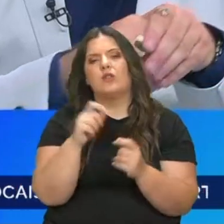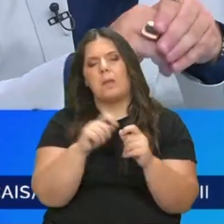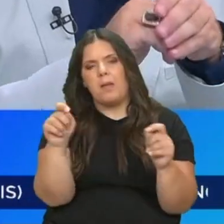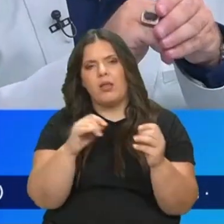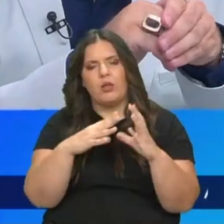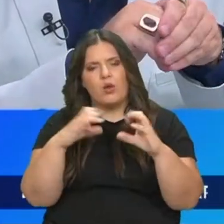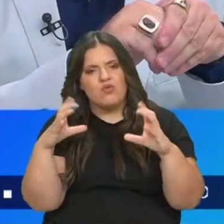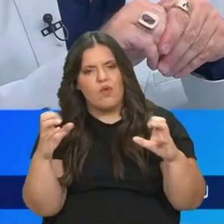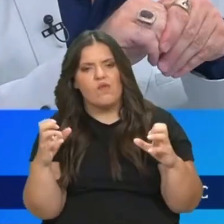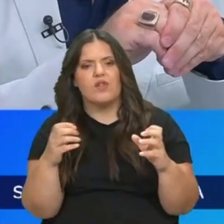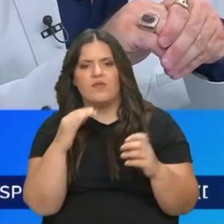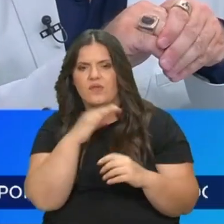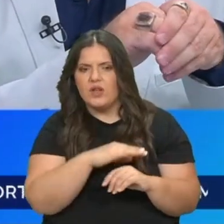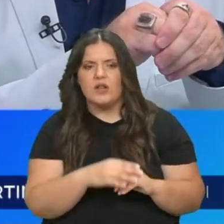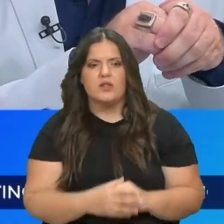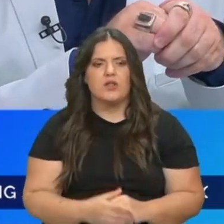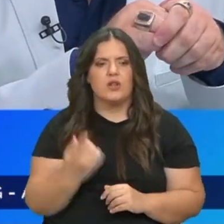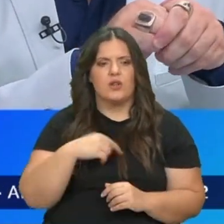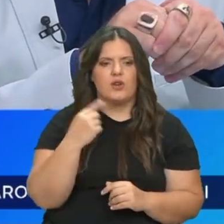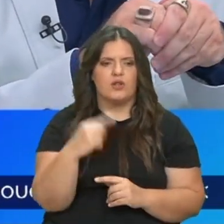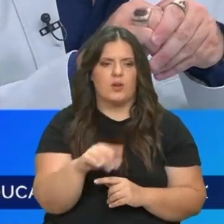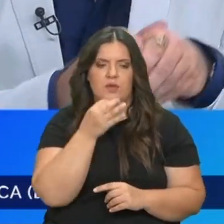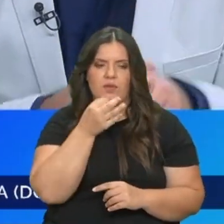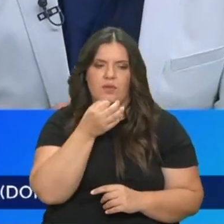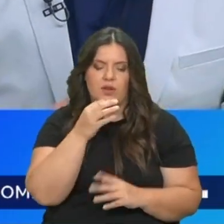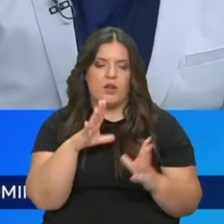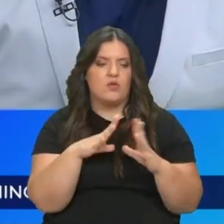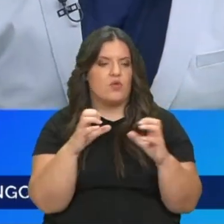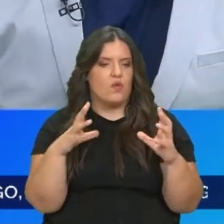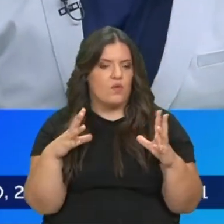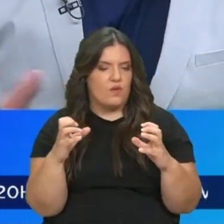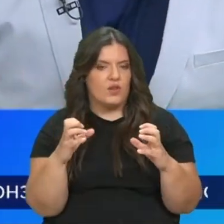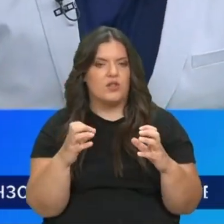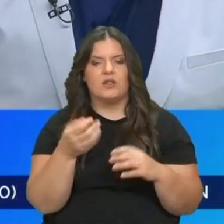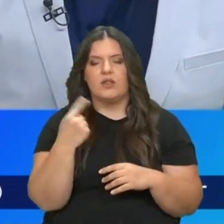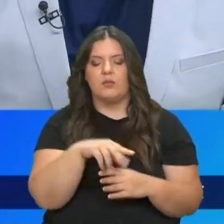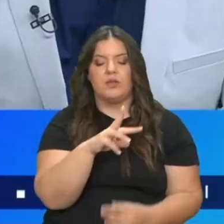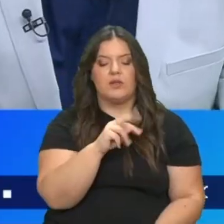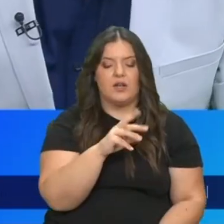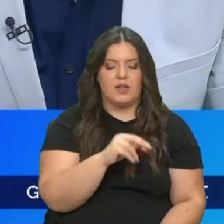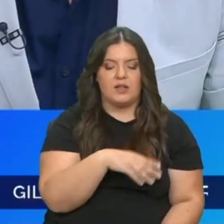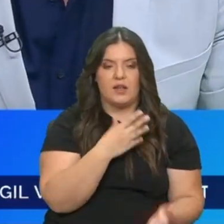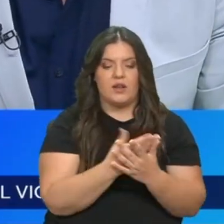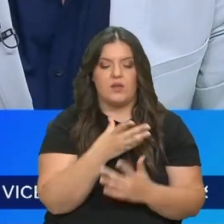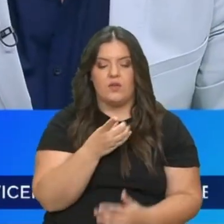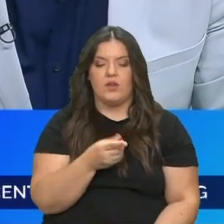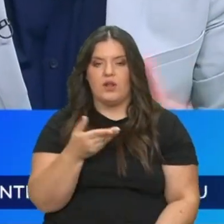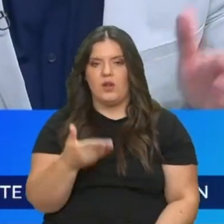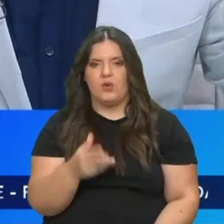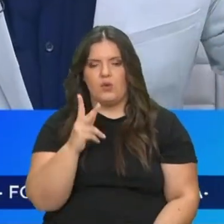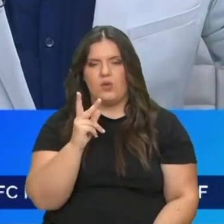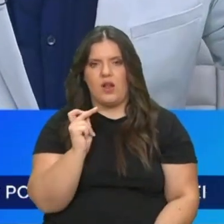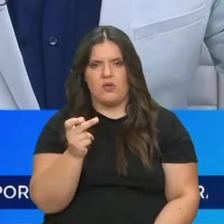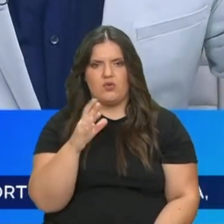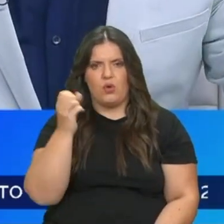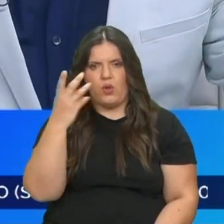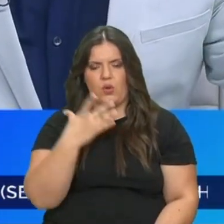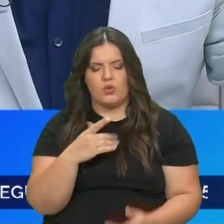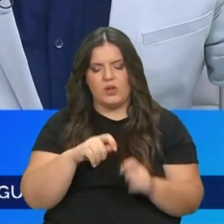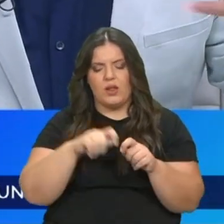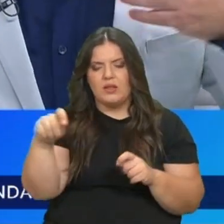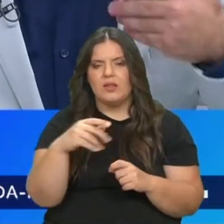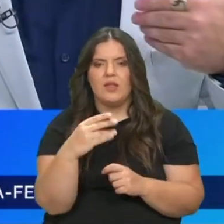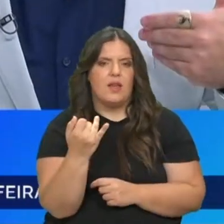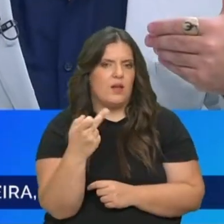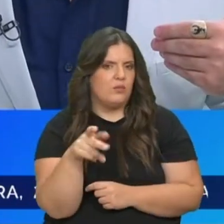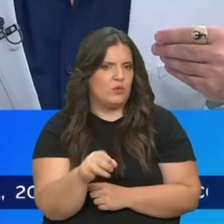nuvens frias, nós estamos a falar de nuvens que têm entre 13 a 91 anos-luz de diâmetro.